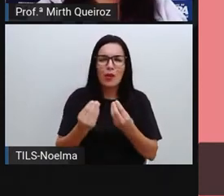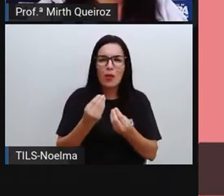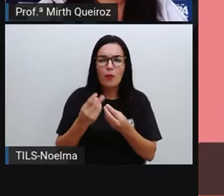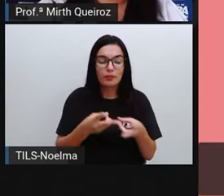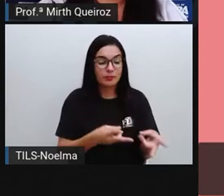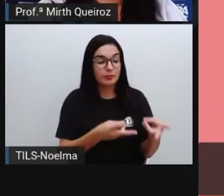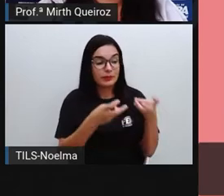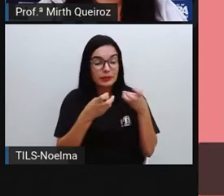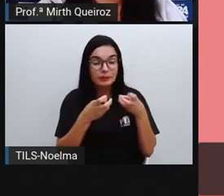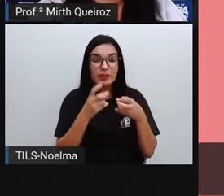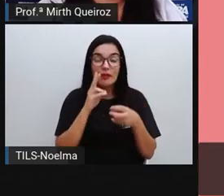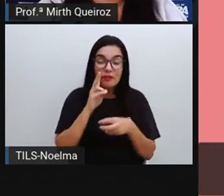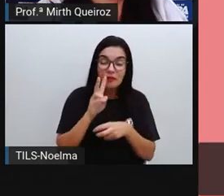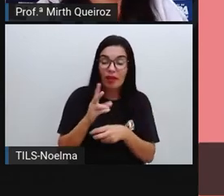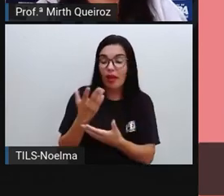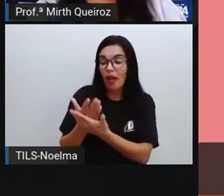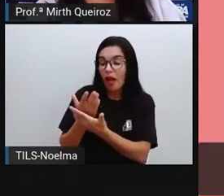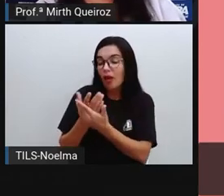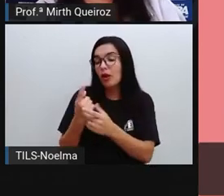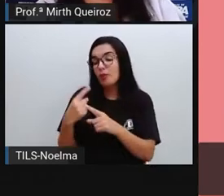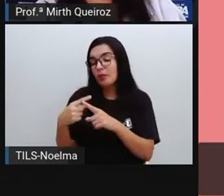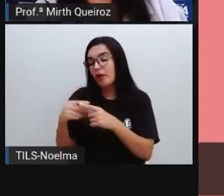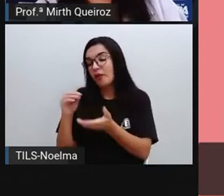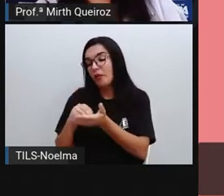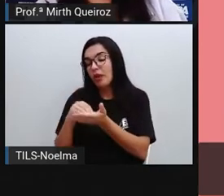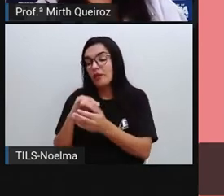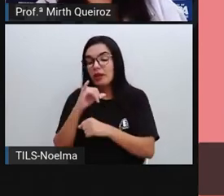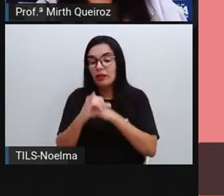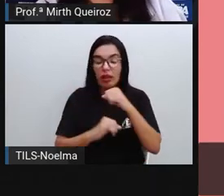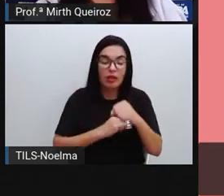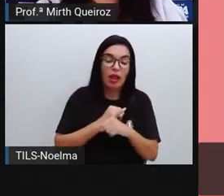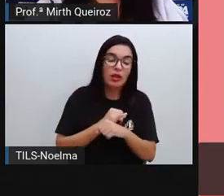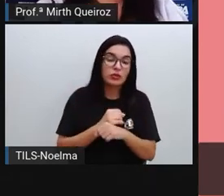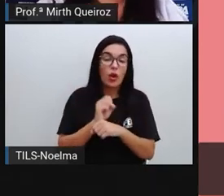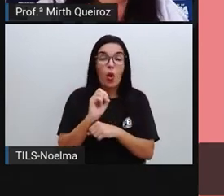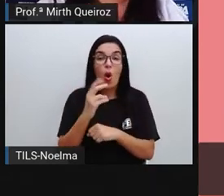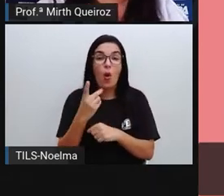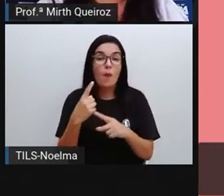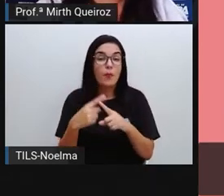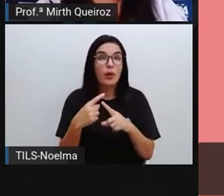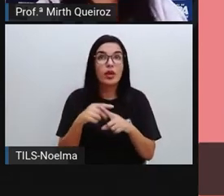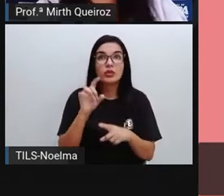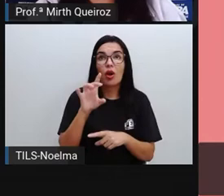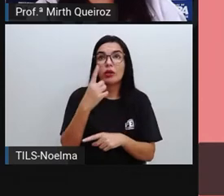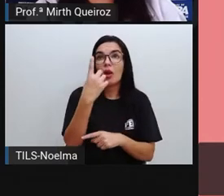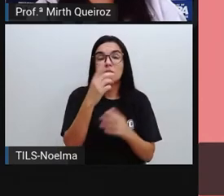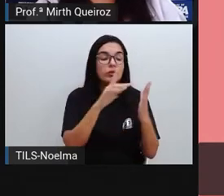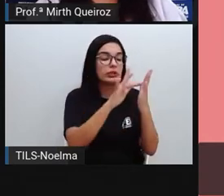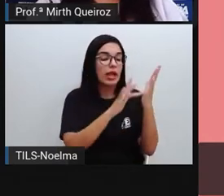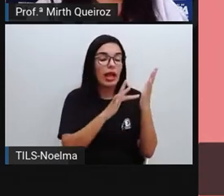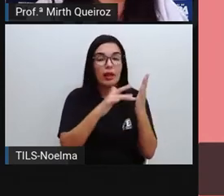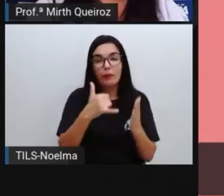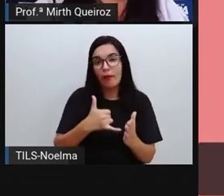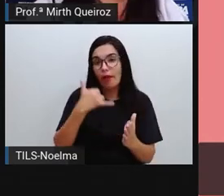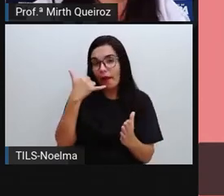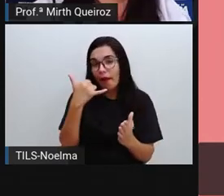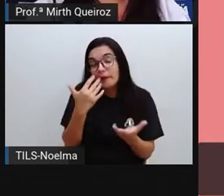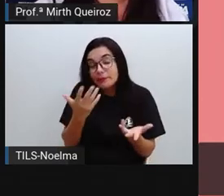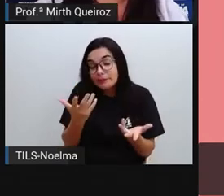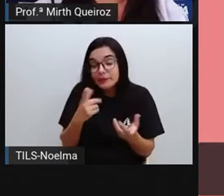aulas porque não tinham internet em casa, ou porque tinha apenas um celular e tem mais de um irmão,